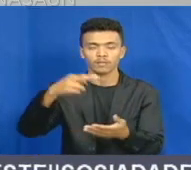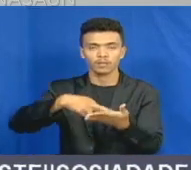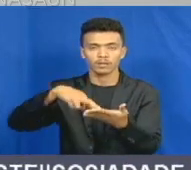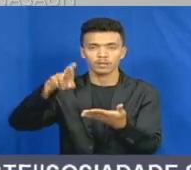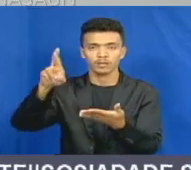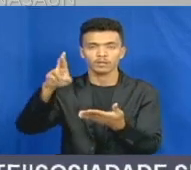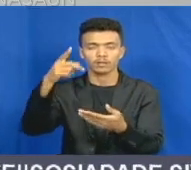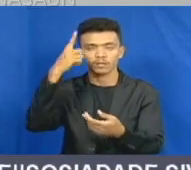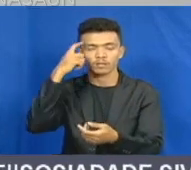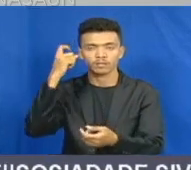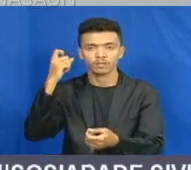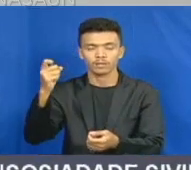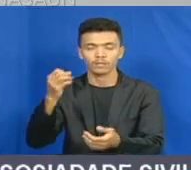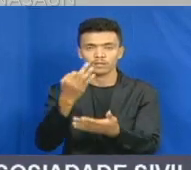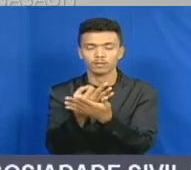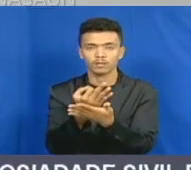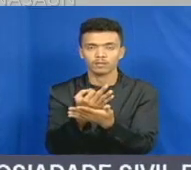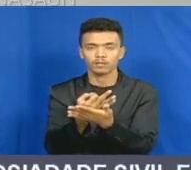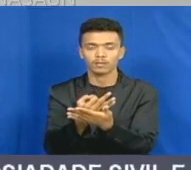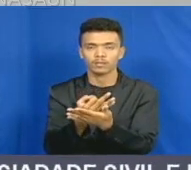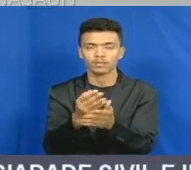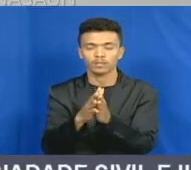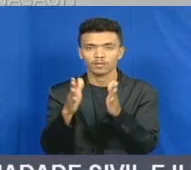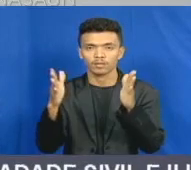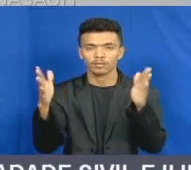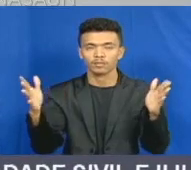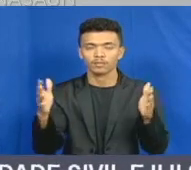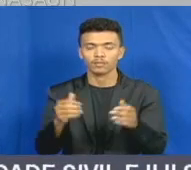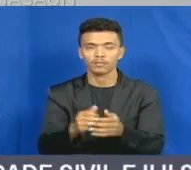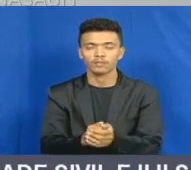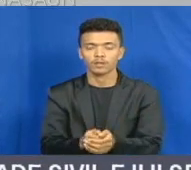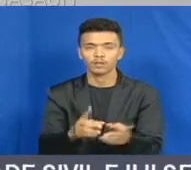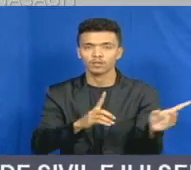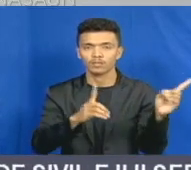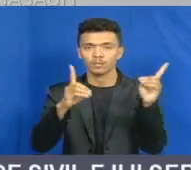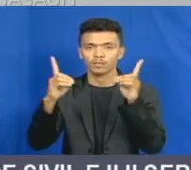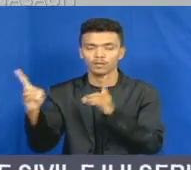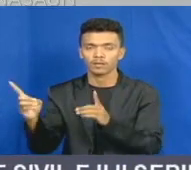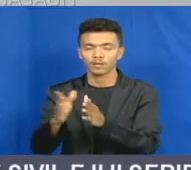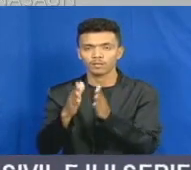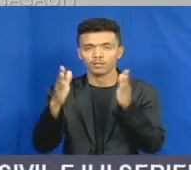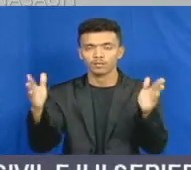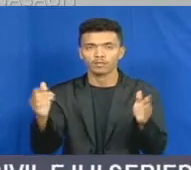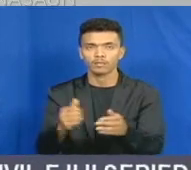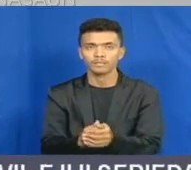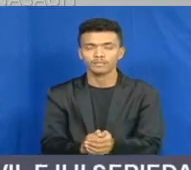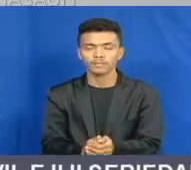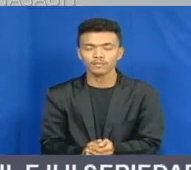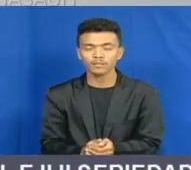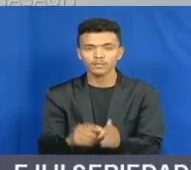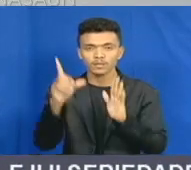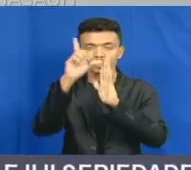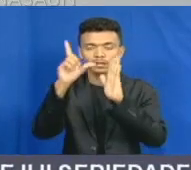negalidade tamba osan de montante ne bobot ne beke lei husu atu aplica basen ne botet temes ita la koi akontes mai bena leta